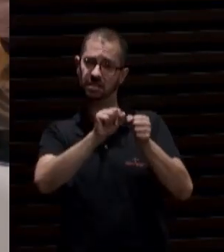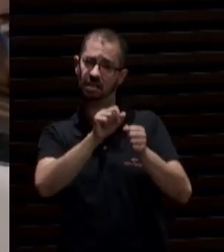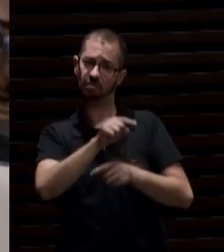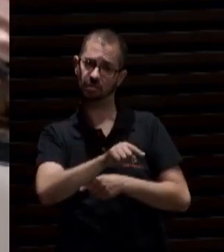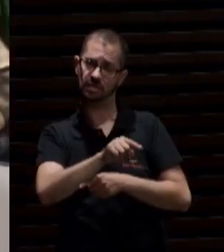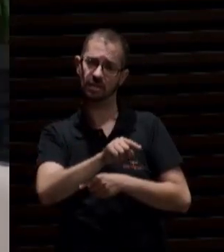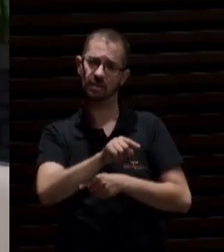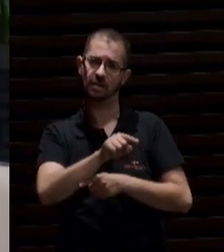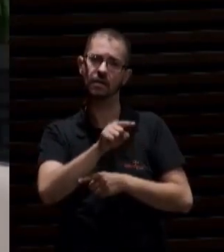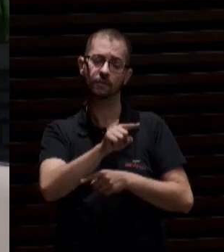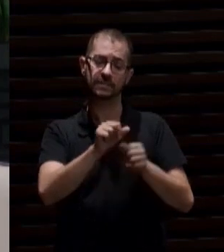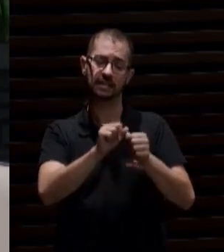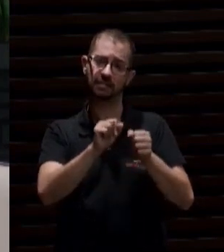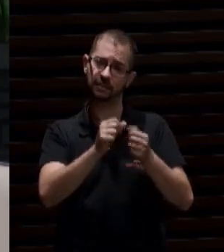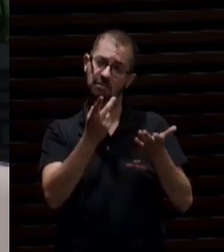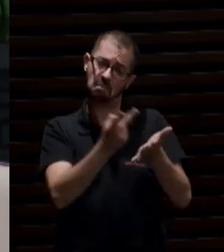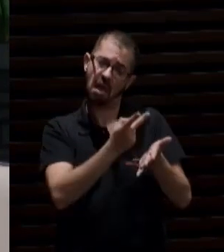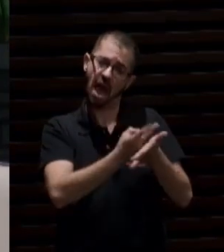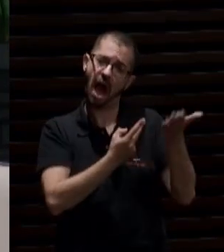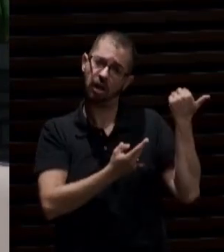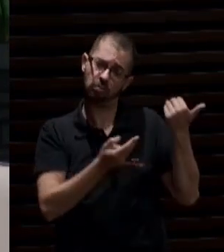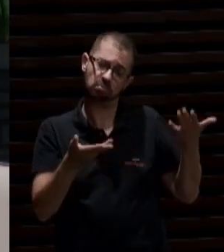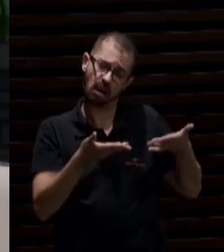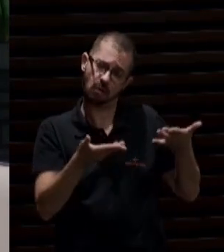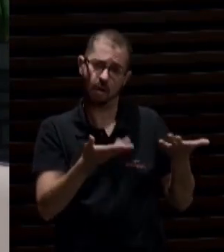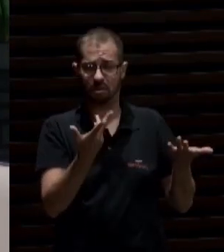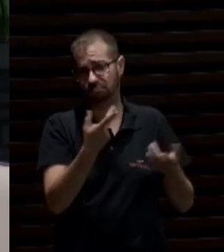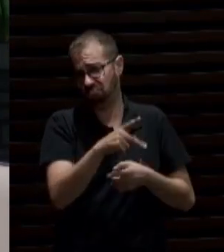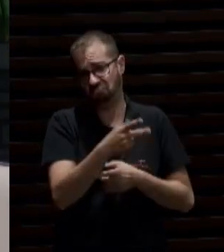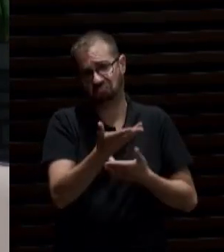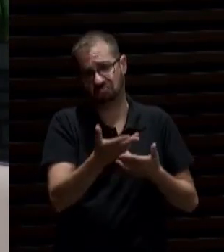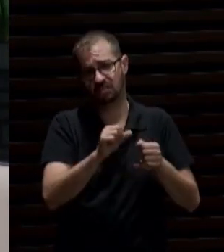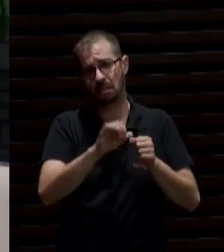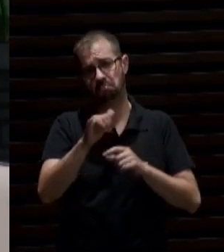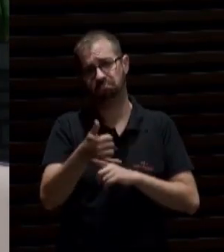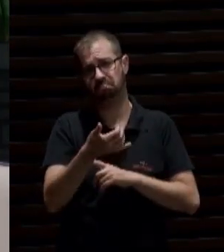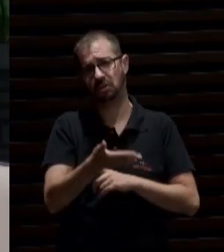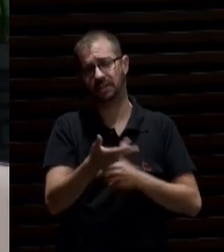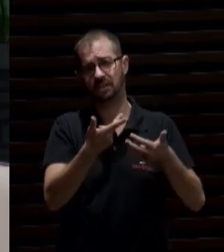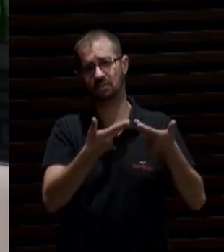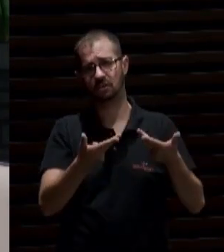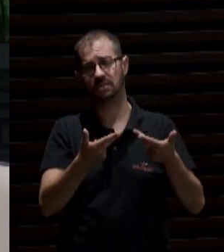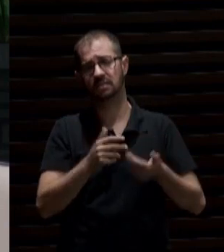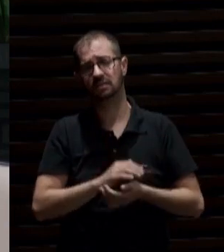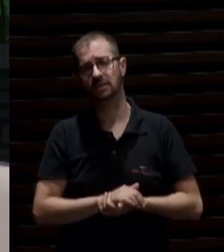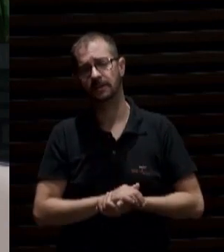no caso, colhendo os frutos que você plantou. Então se rodeie de bons irmãos sábios que vão conseguir te aconselhar em momentos de sofrimento e